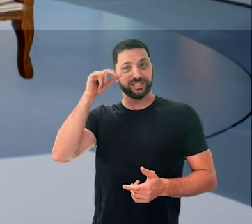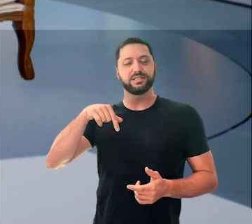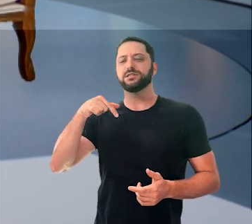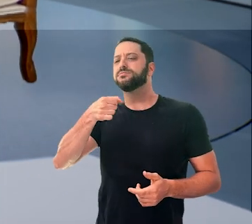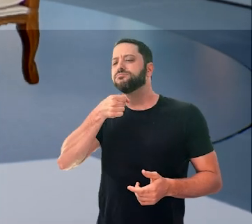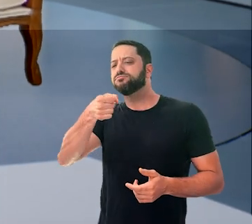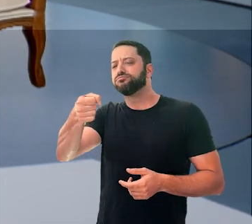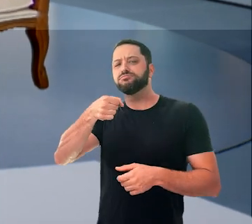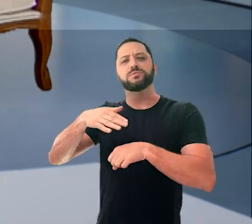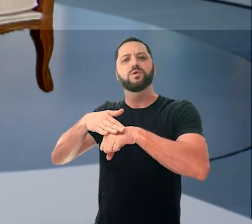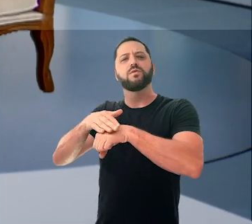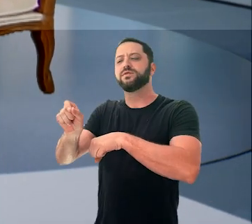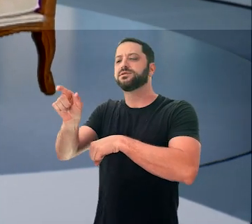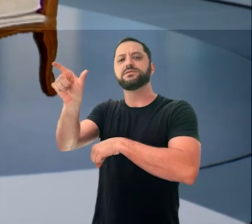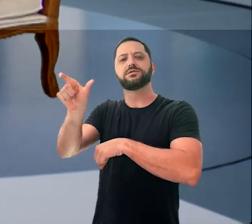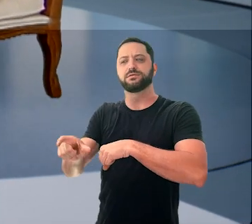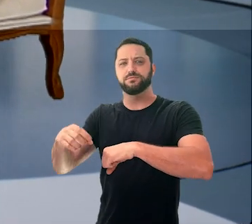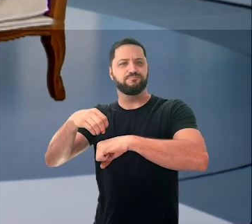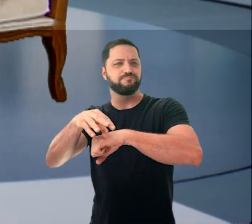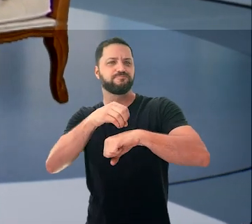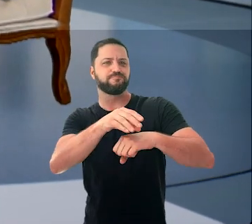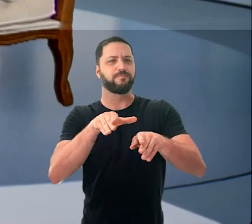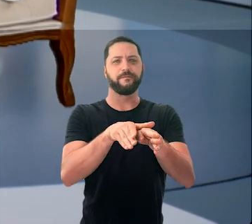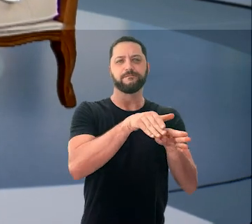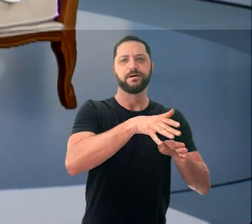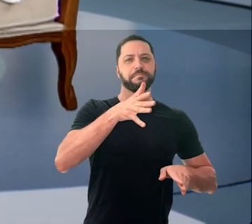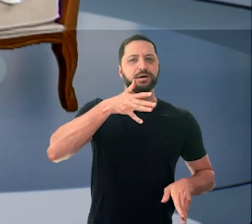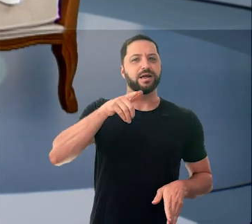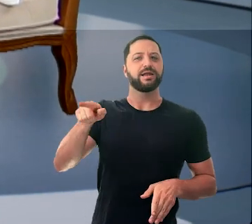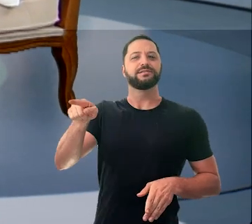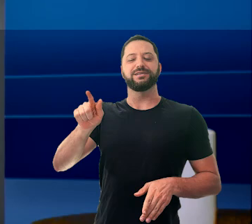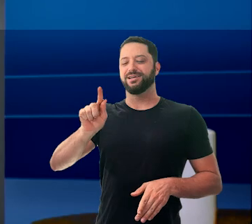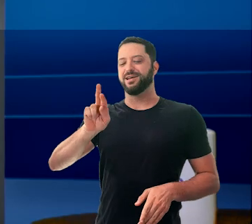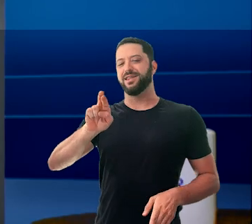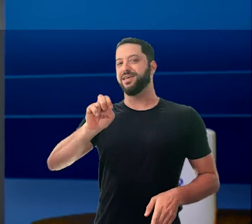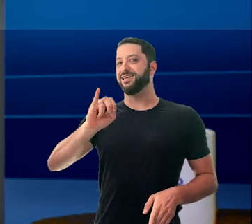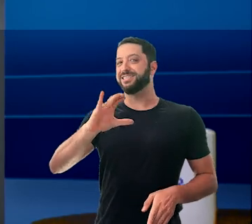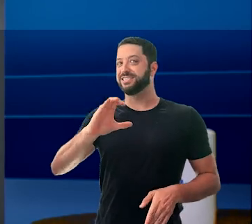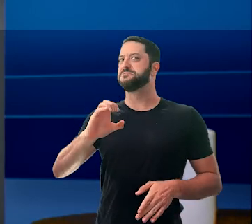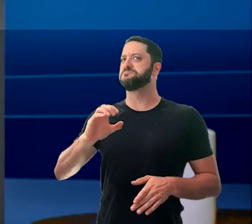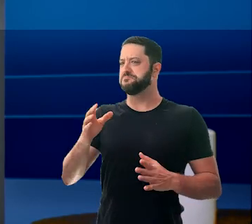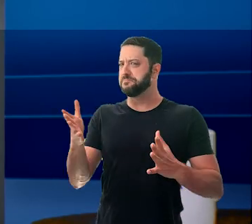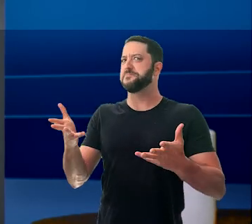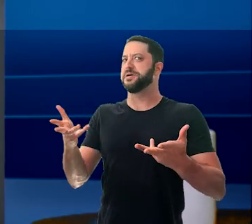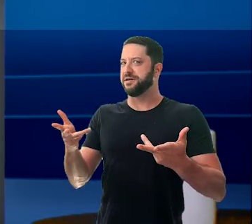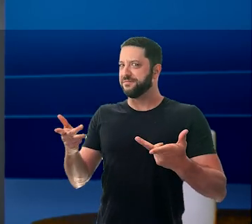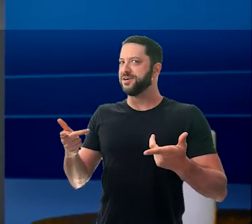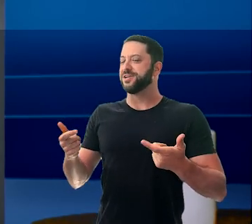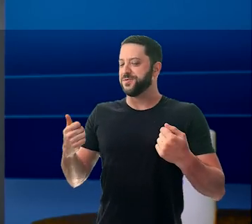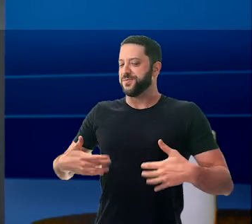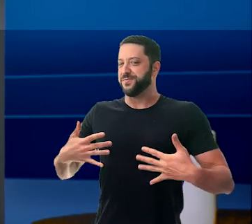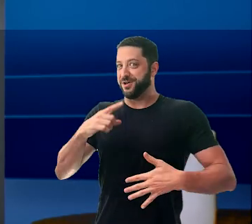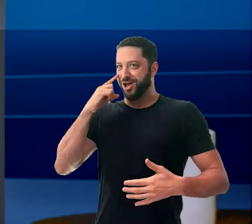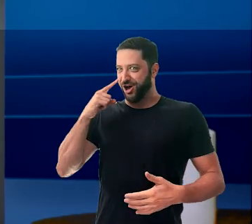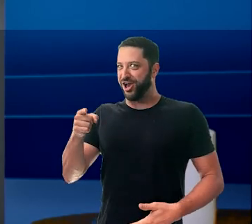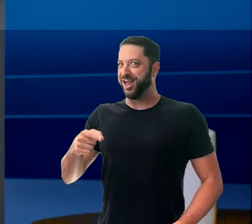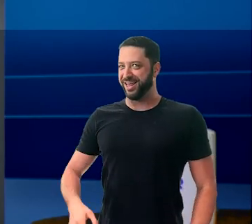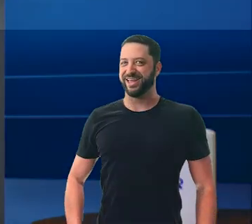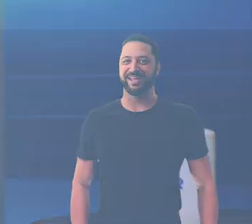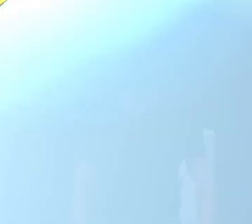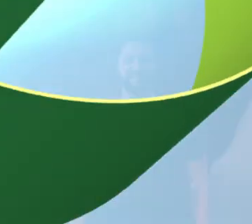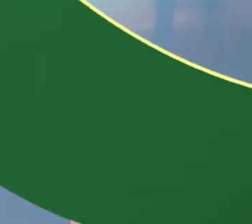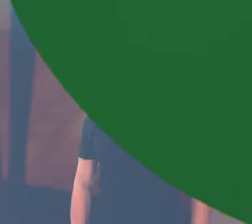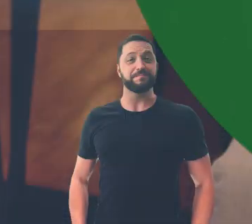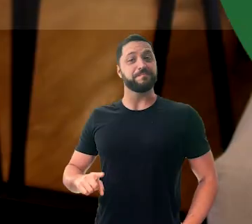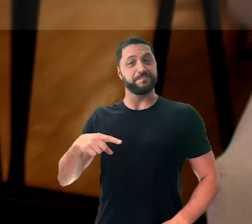Ressoar, Eunice Silva, conversa com a empresária, mentora e palestrante Grace Gioviani. Tá demais essa entrevista, viu? Não perde,